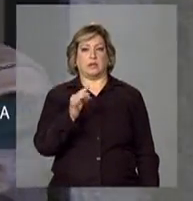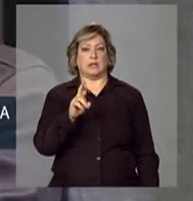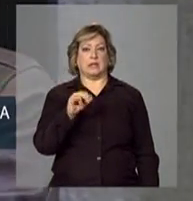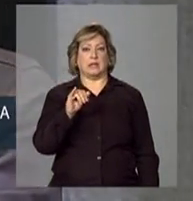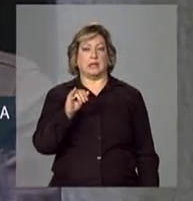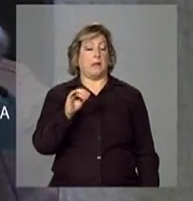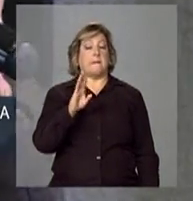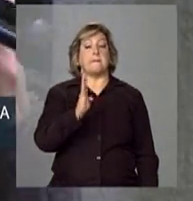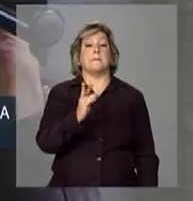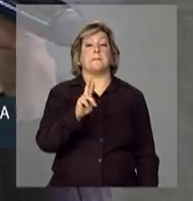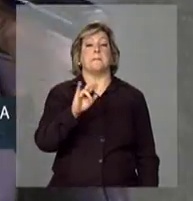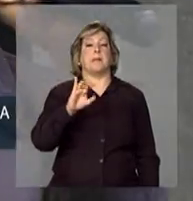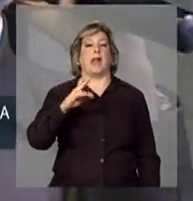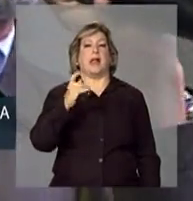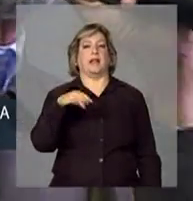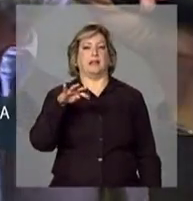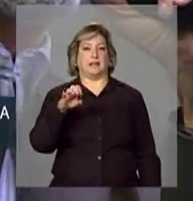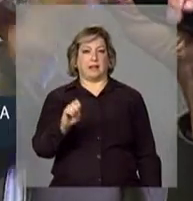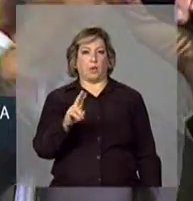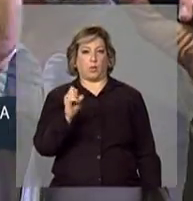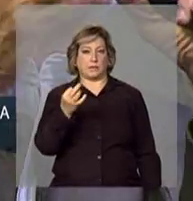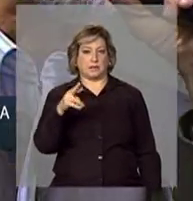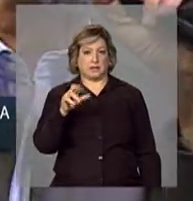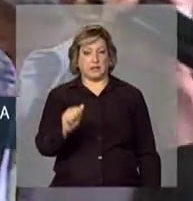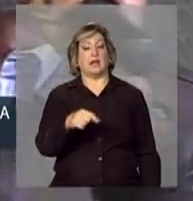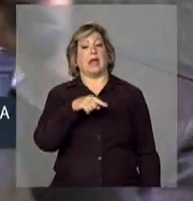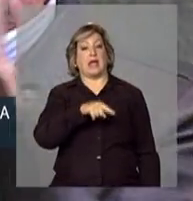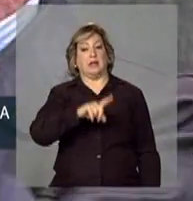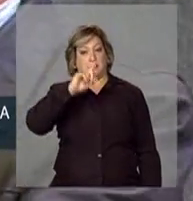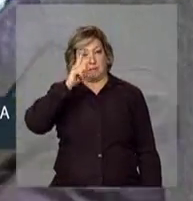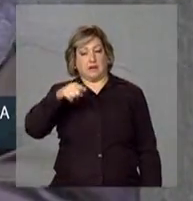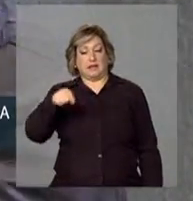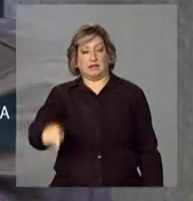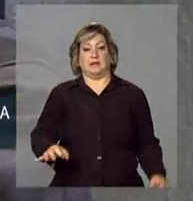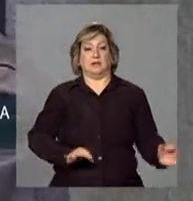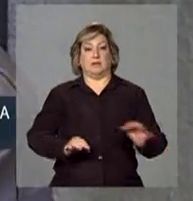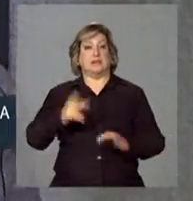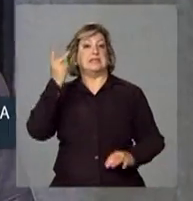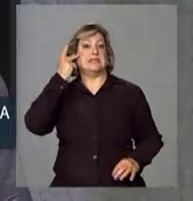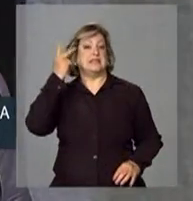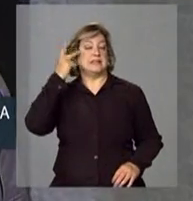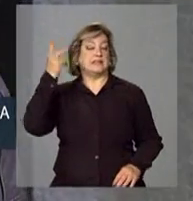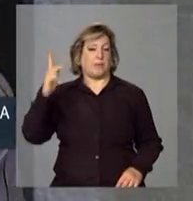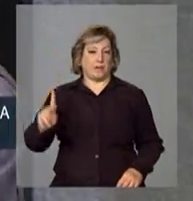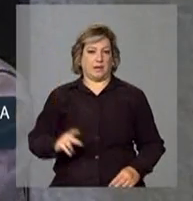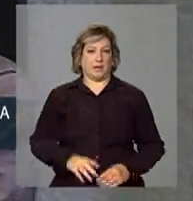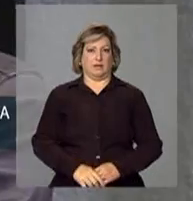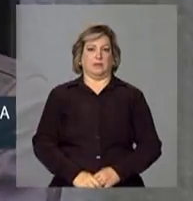Ustra, comandava o DOI-COD de São Paulo.